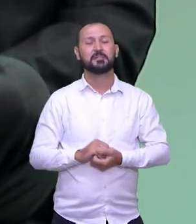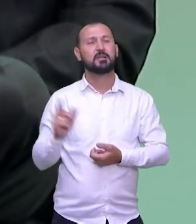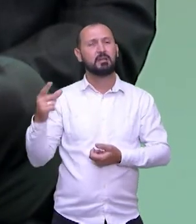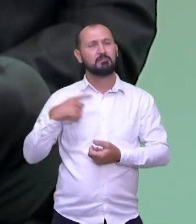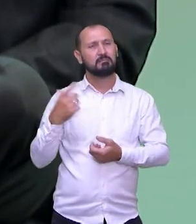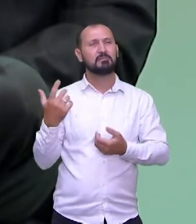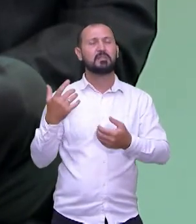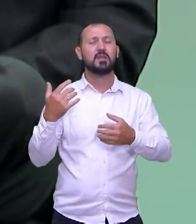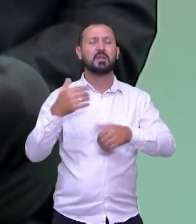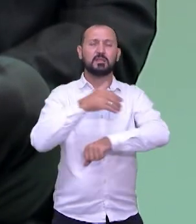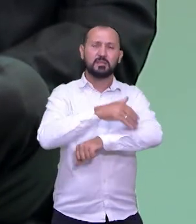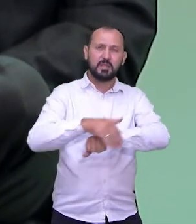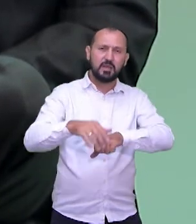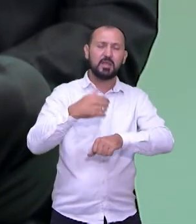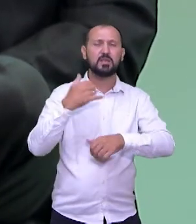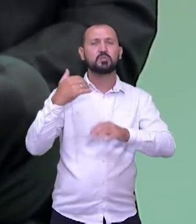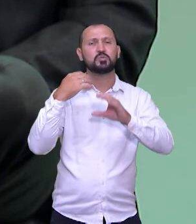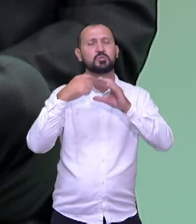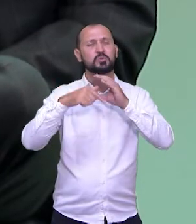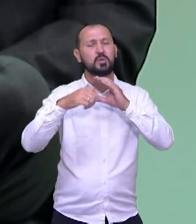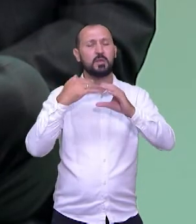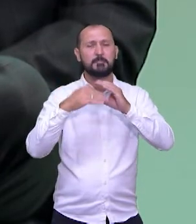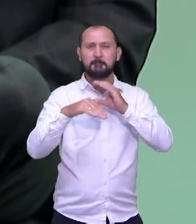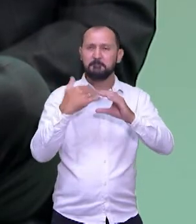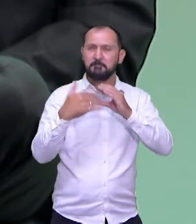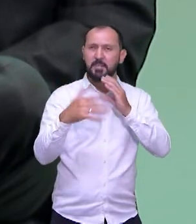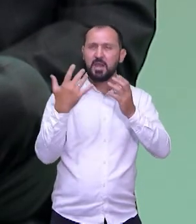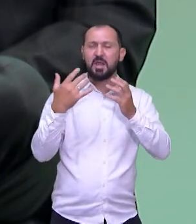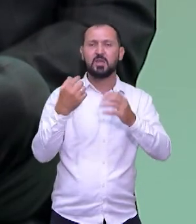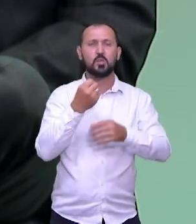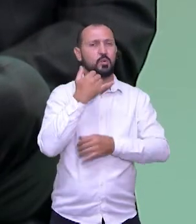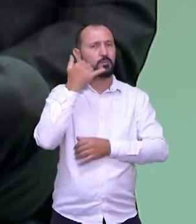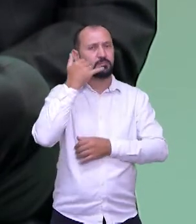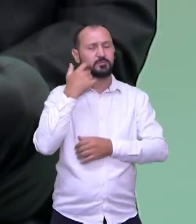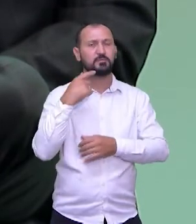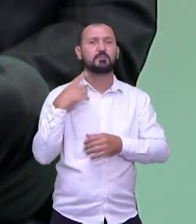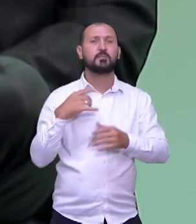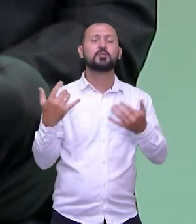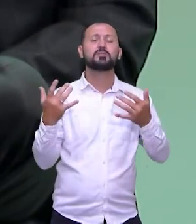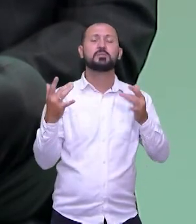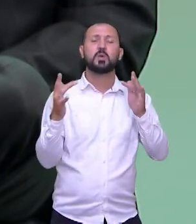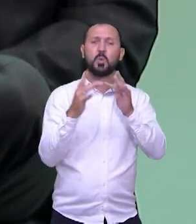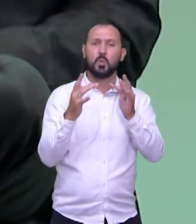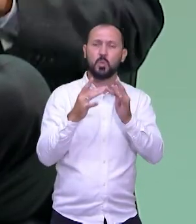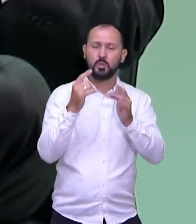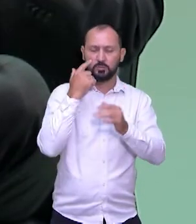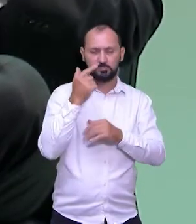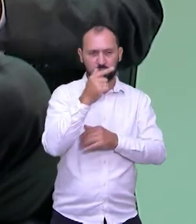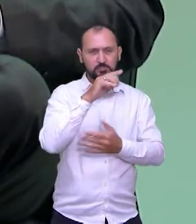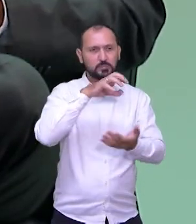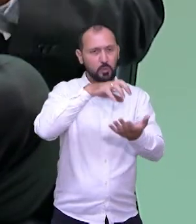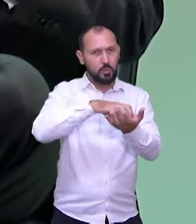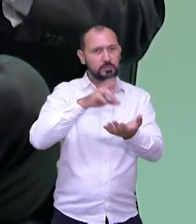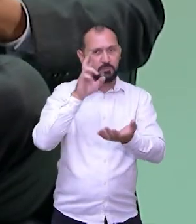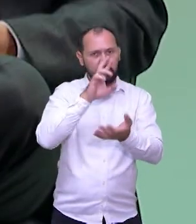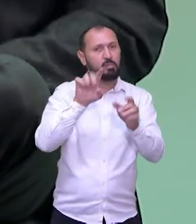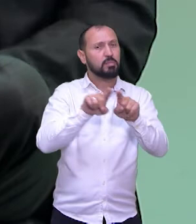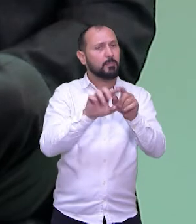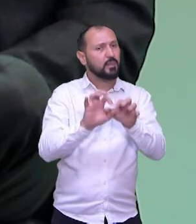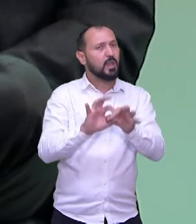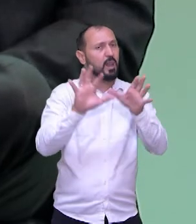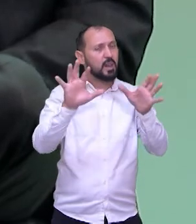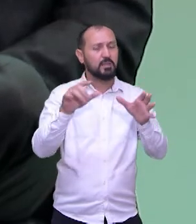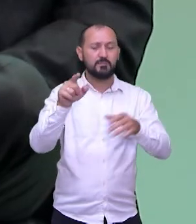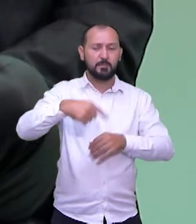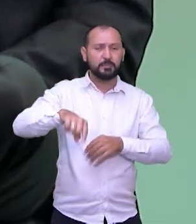sindfiscalms.org.br, lá tem o nosso endereço, telefone, e-mail. Estamos ali à disposição, entrando em contato com o sindicato. O Observatório também está